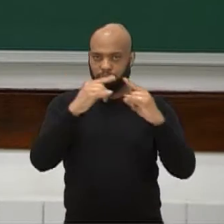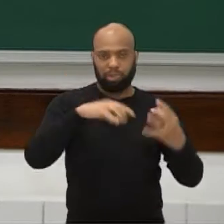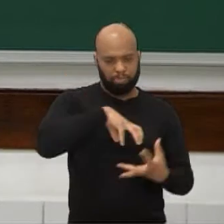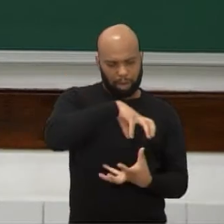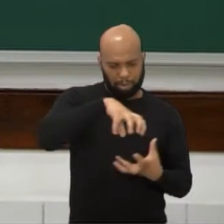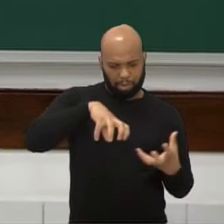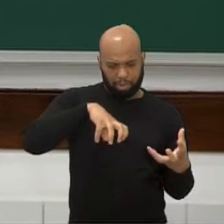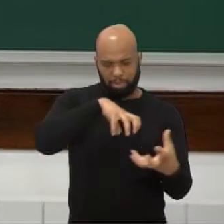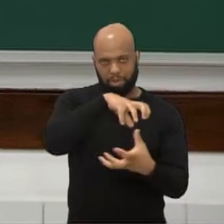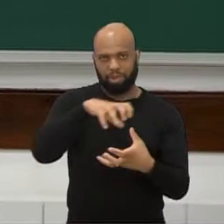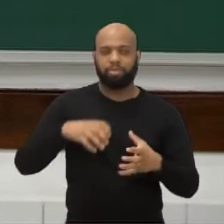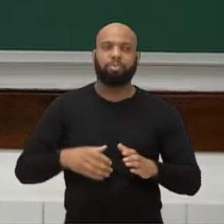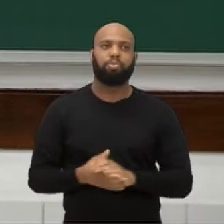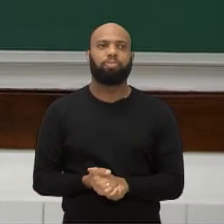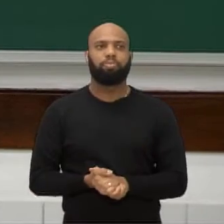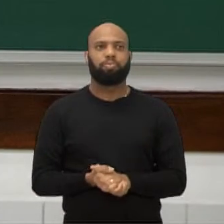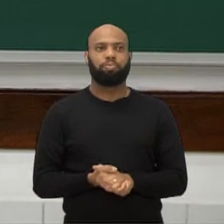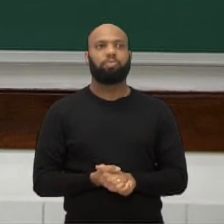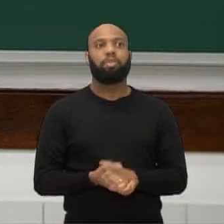nessa?